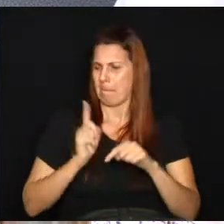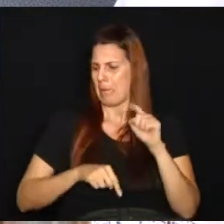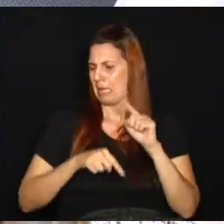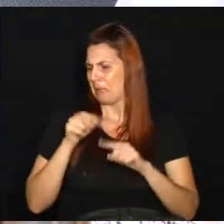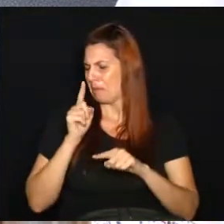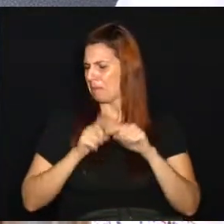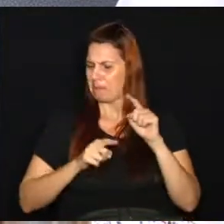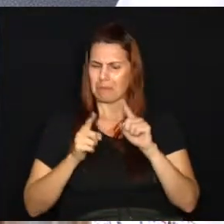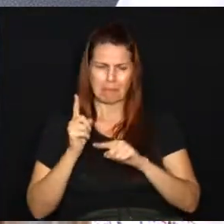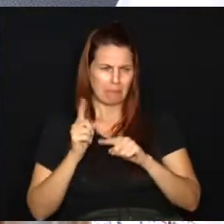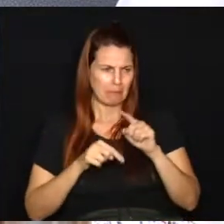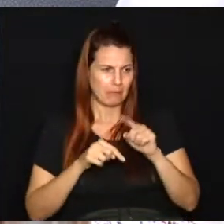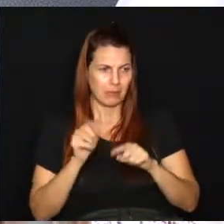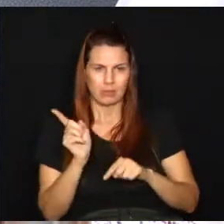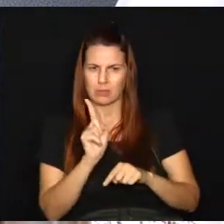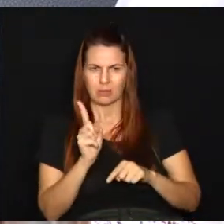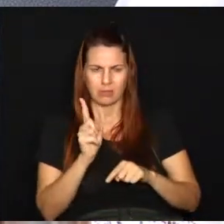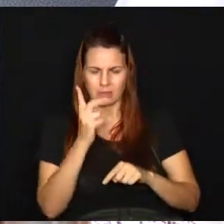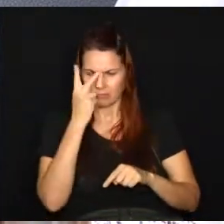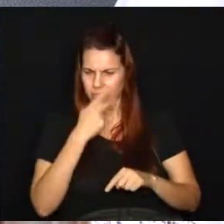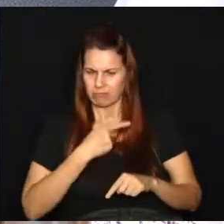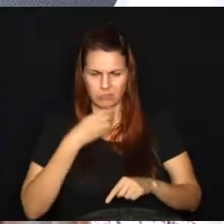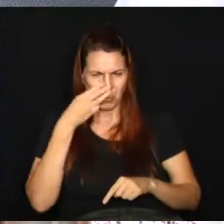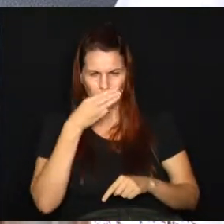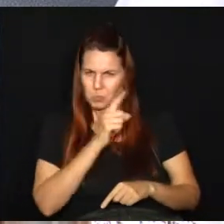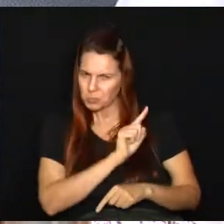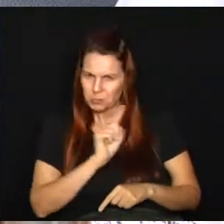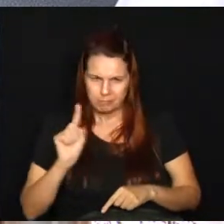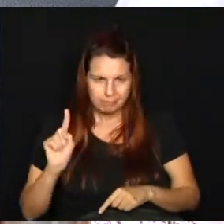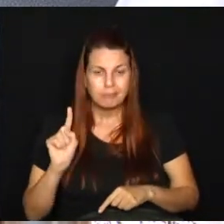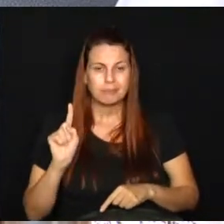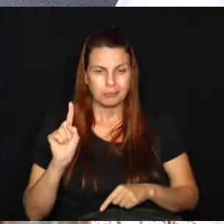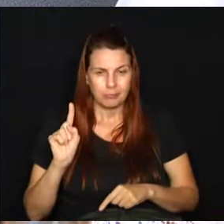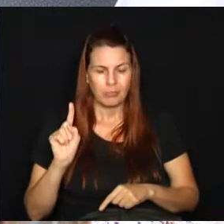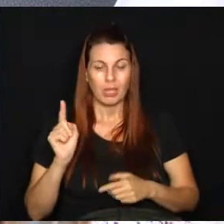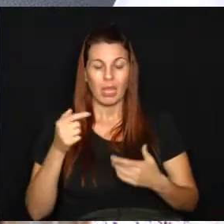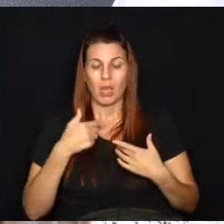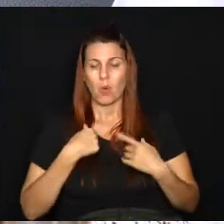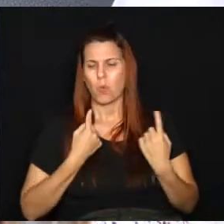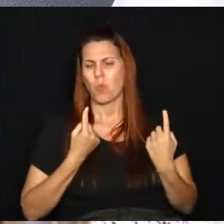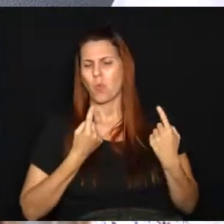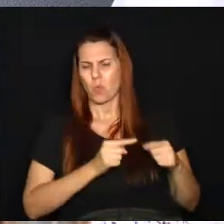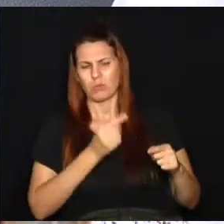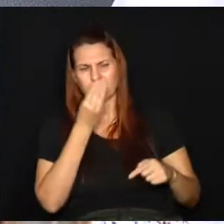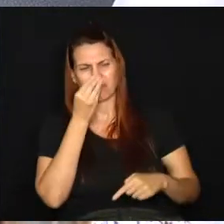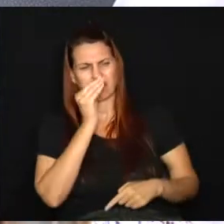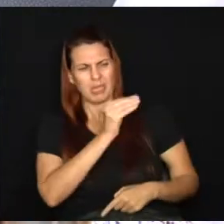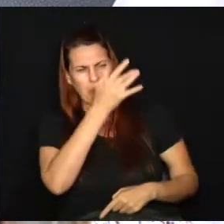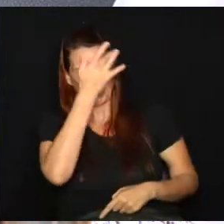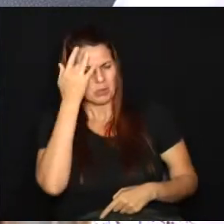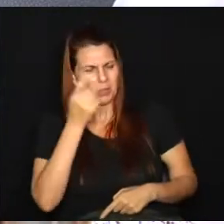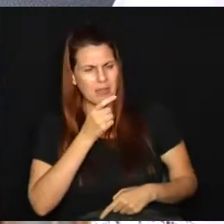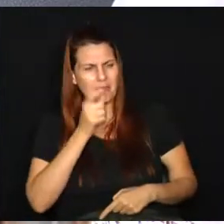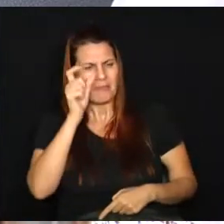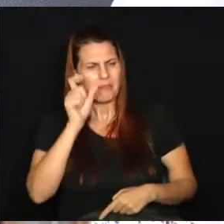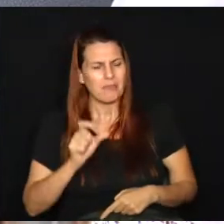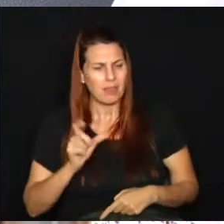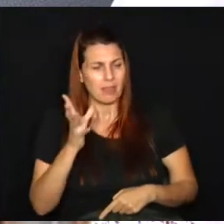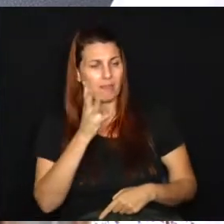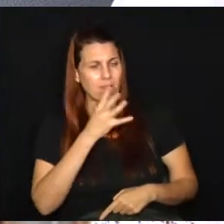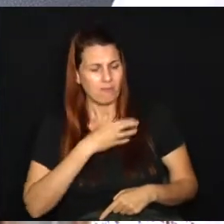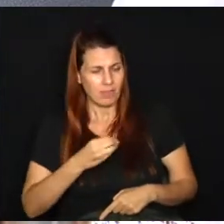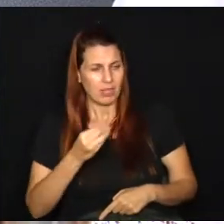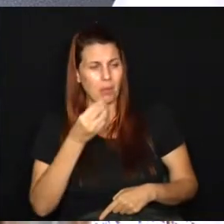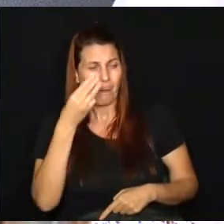vulgar, para mim não é prostituta. E eu repugno quem chama qualquer pessoa de filho da puta como